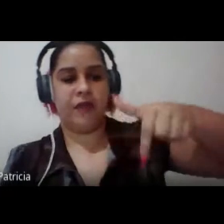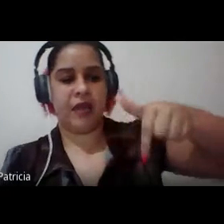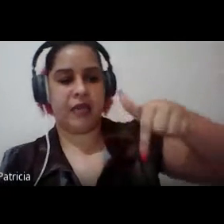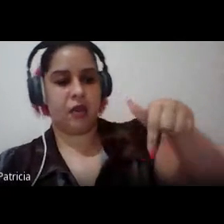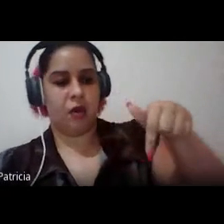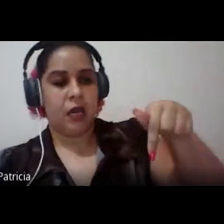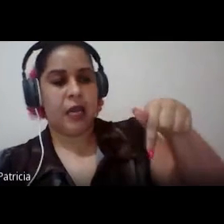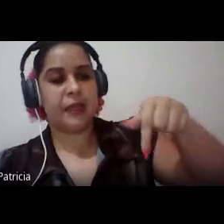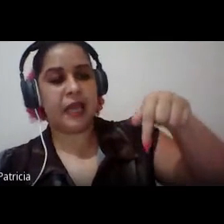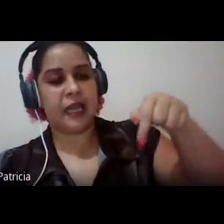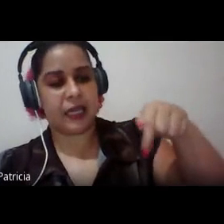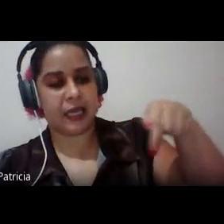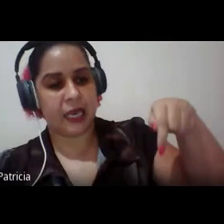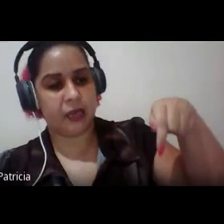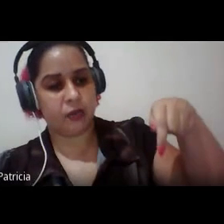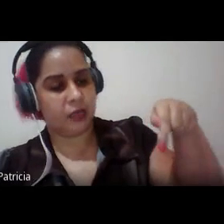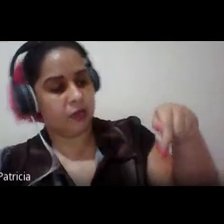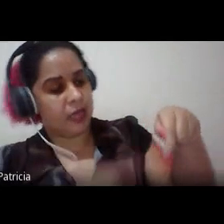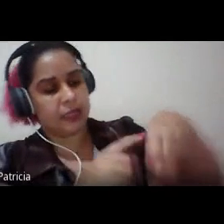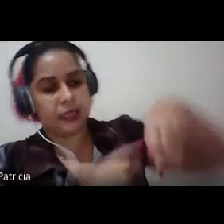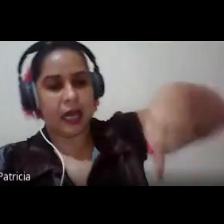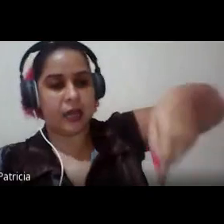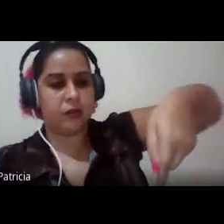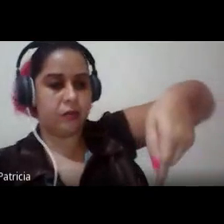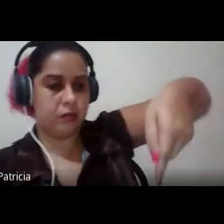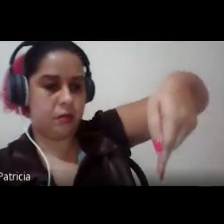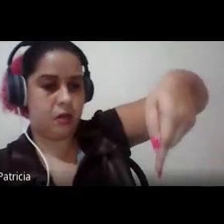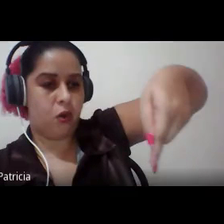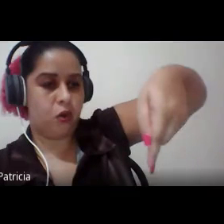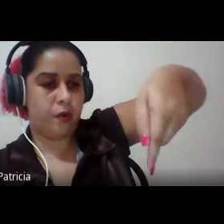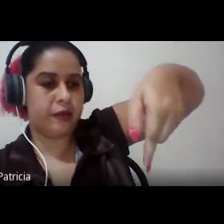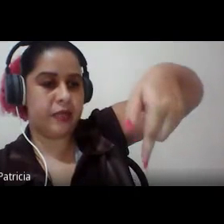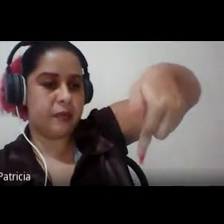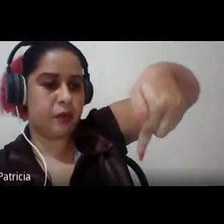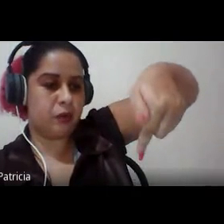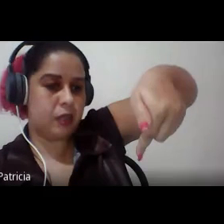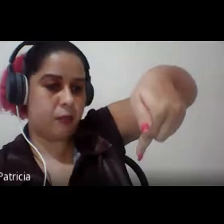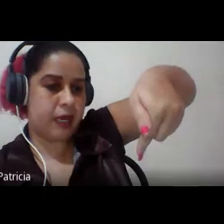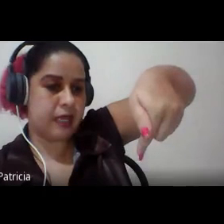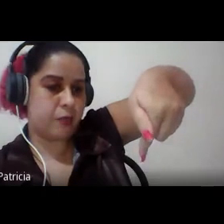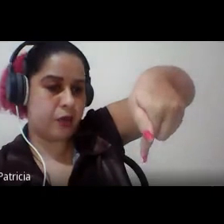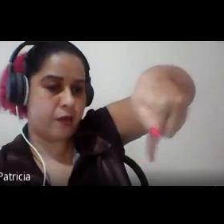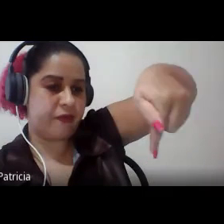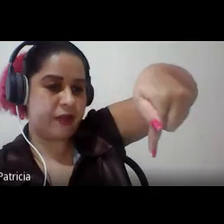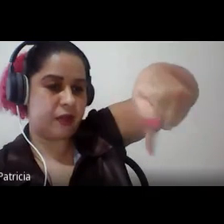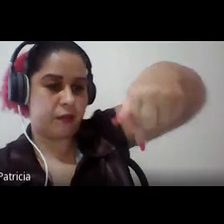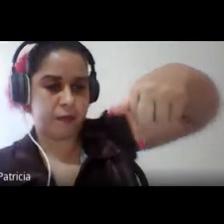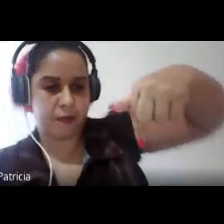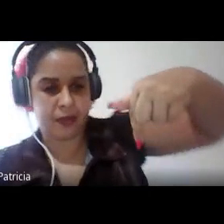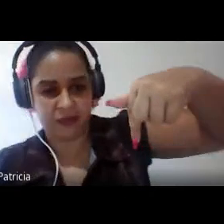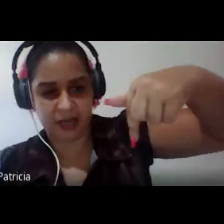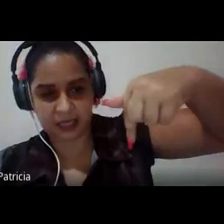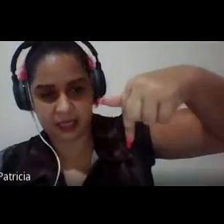ele vem aqui, ó. Lembra da letra Q, que o dedinho tá assim, de lado? O número 7, você bota o dedo de polegar assim um pouquinho para frente, ó.